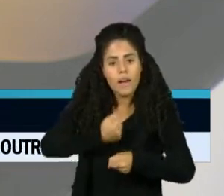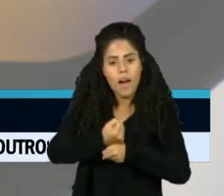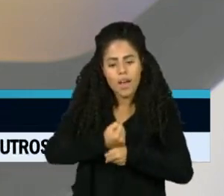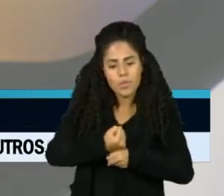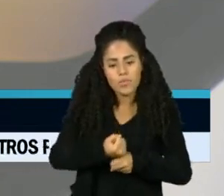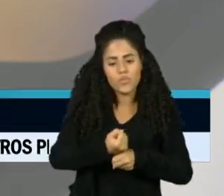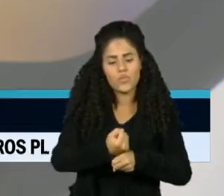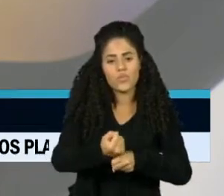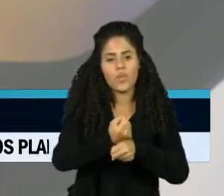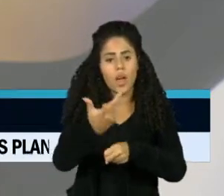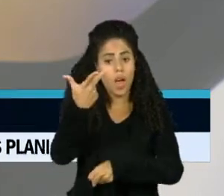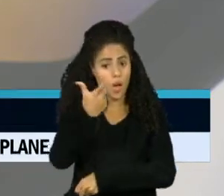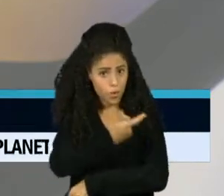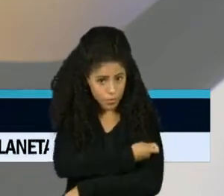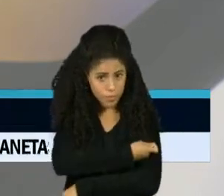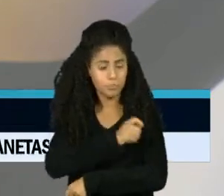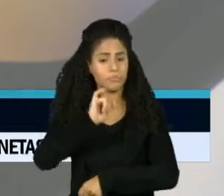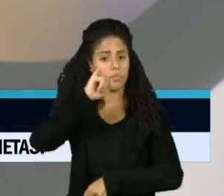a vacinação